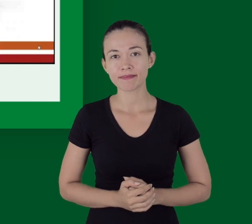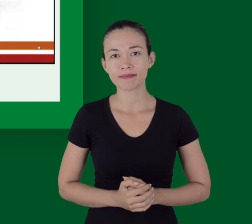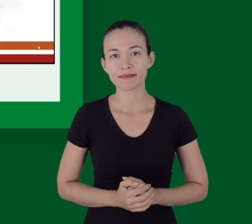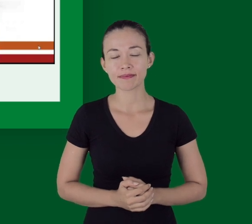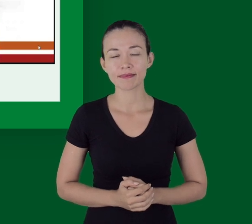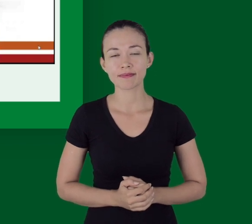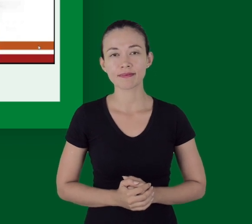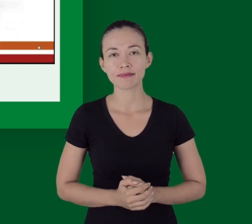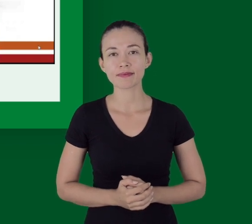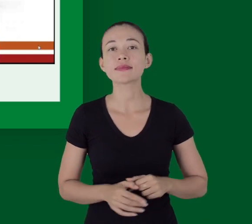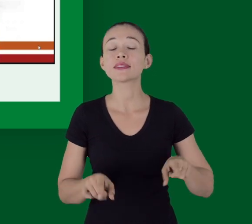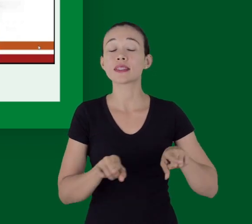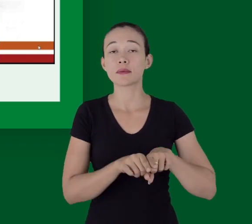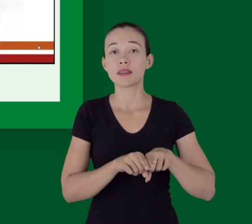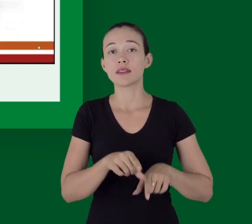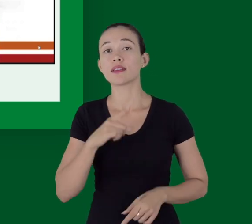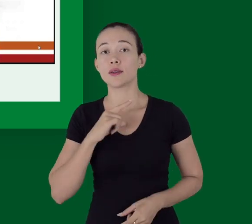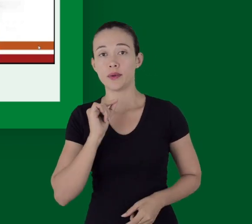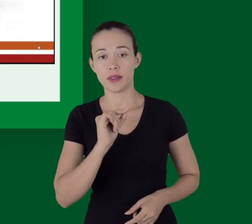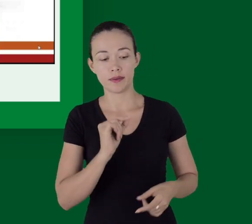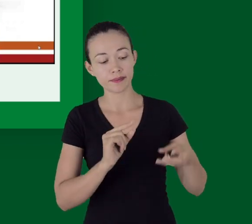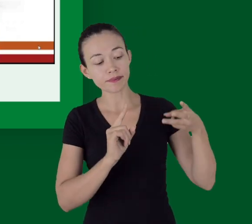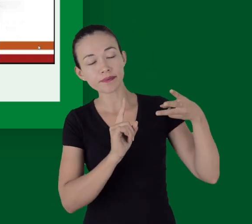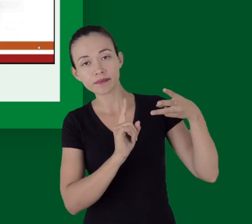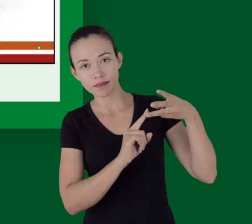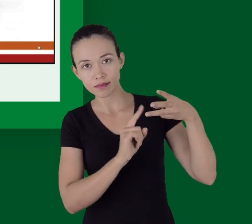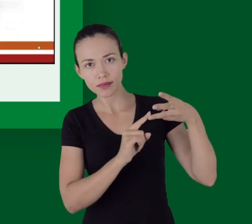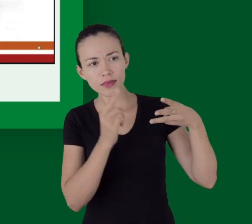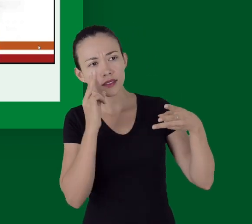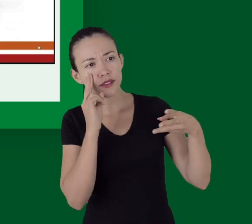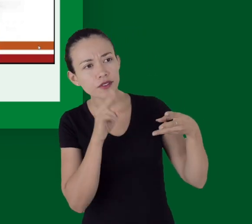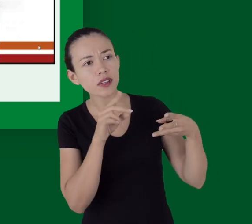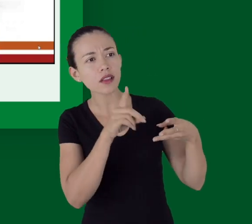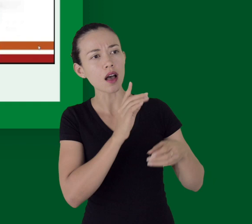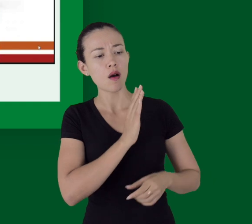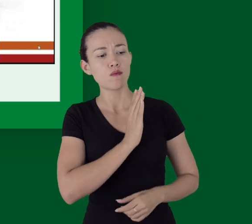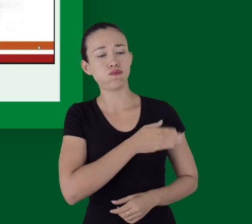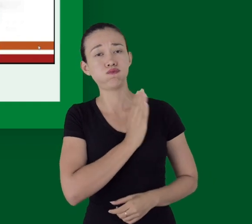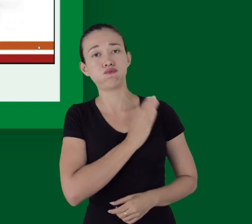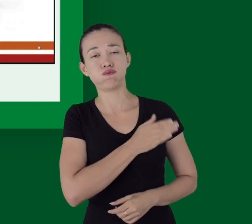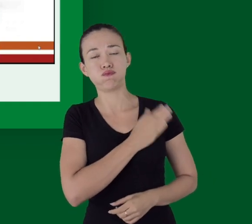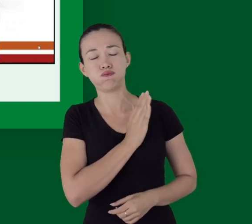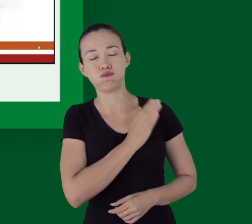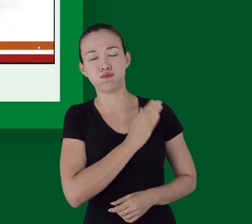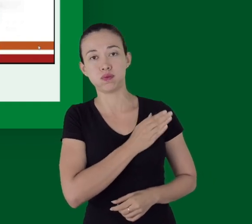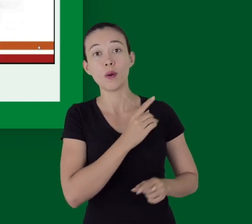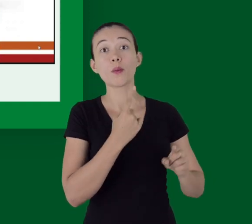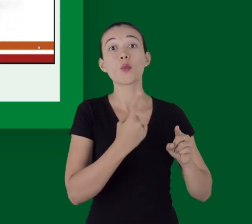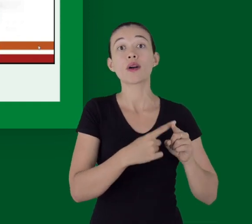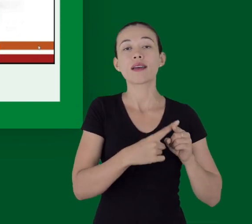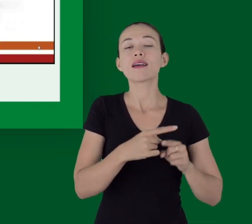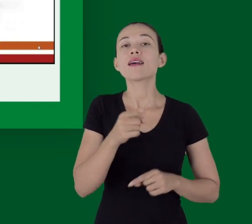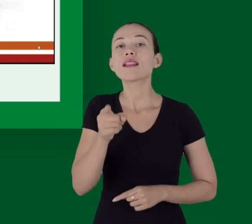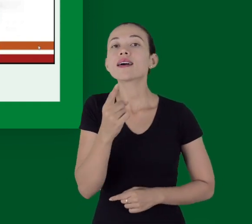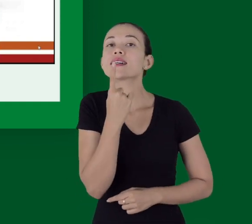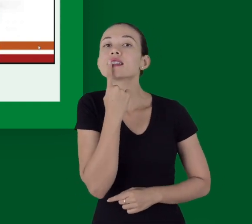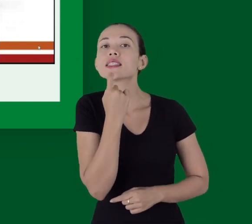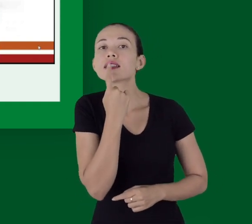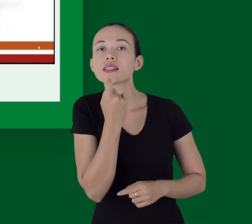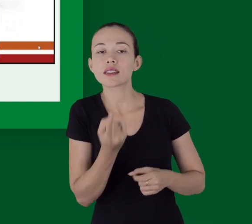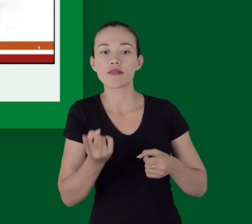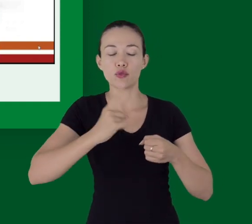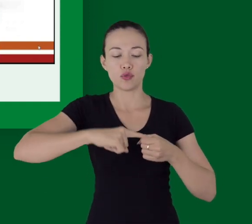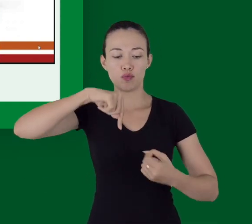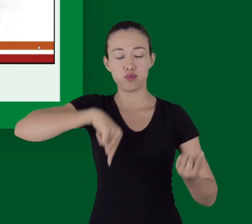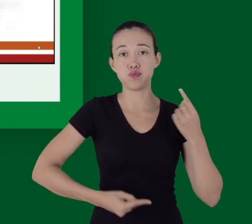critérios, os mais comuns são esse clínico do eletro, mas tem mais 2 critérios, que um deles é a arritmia de reperfusão, que é como se fosse uma TV,